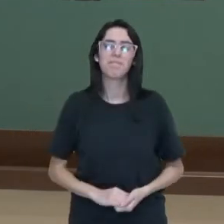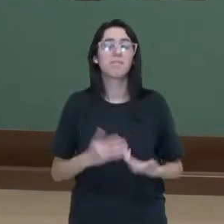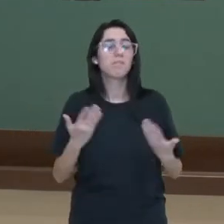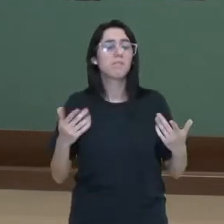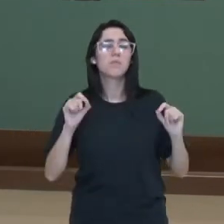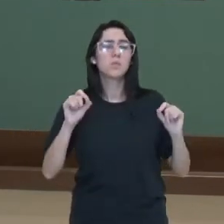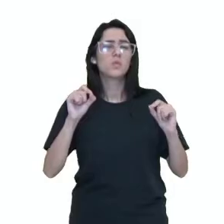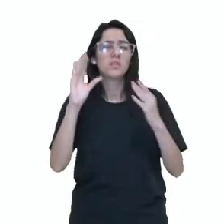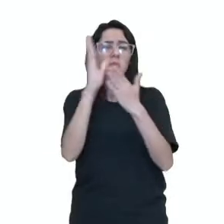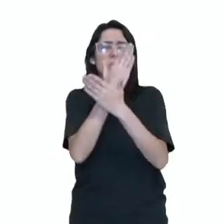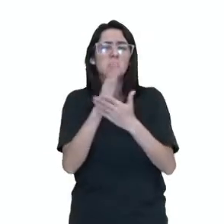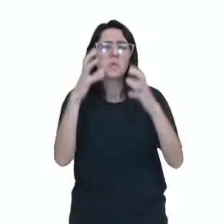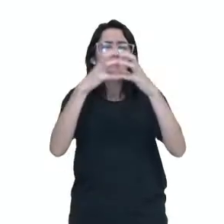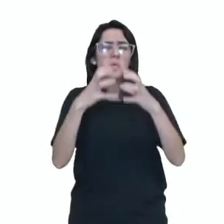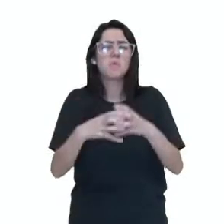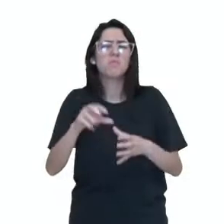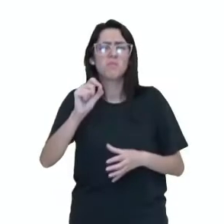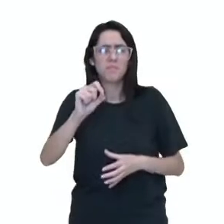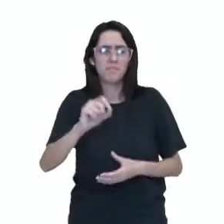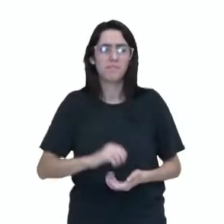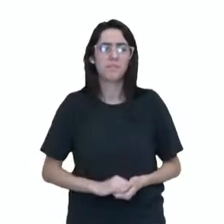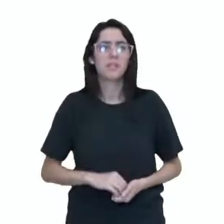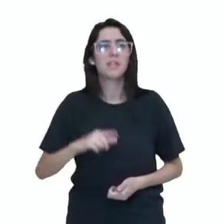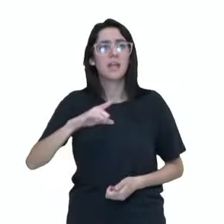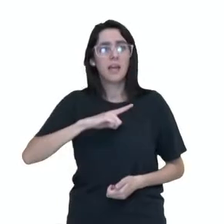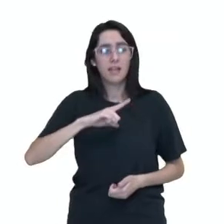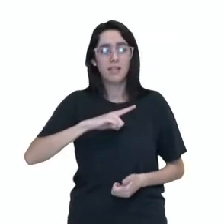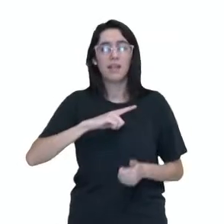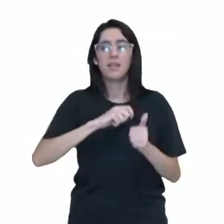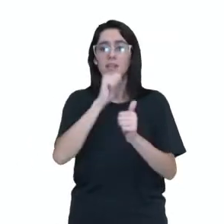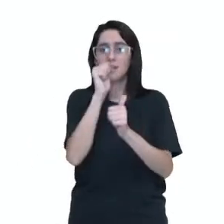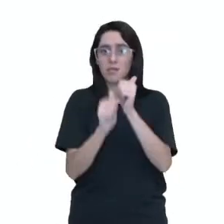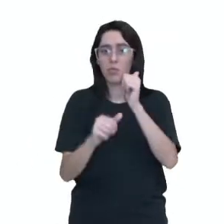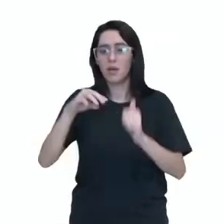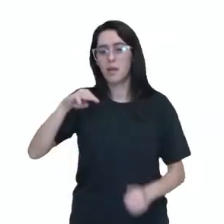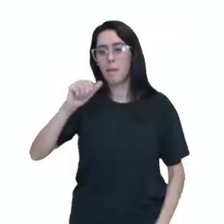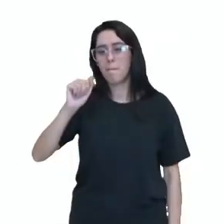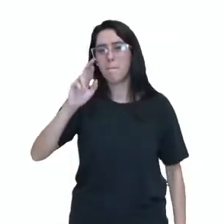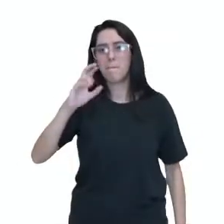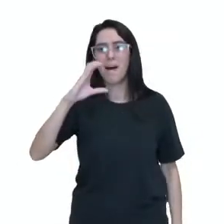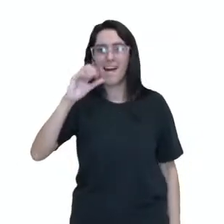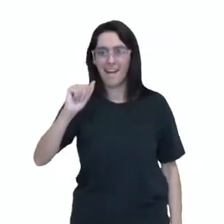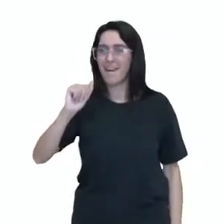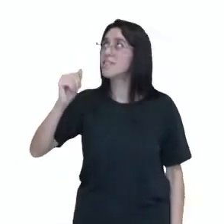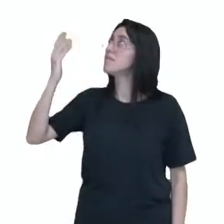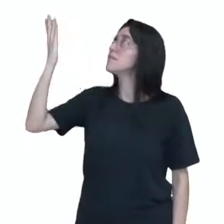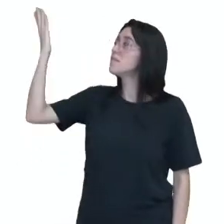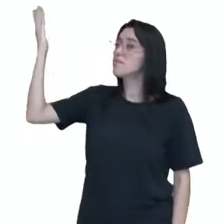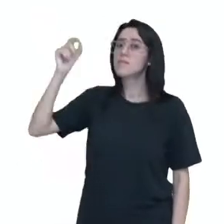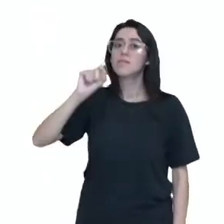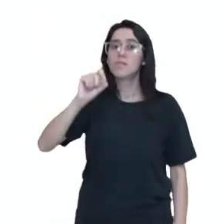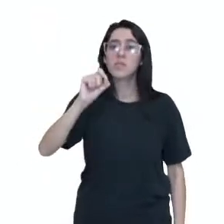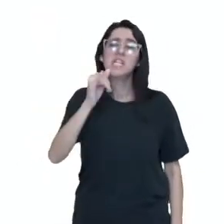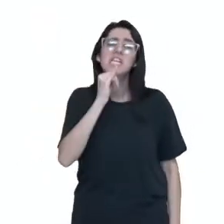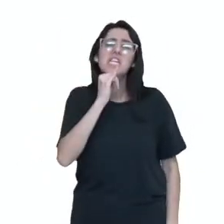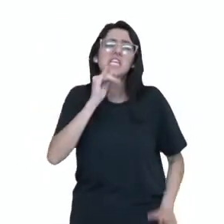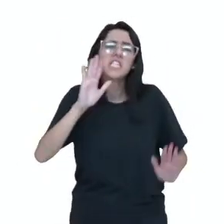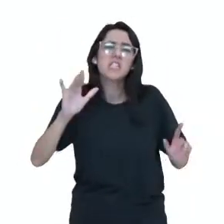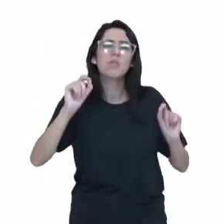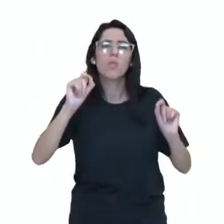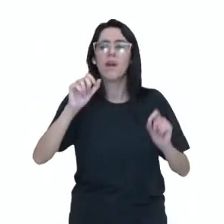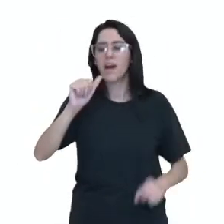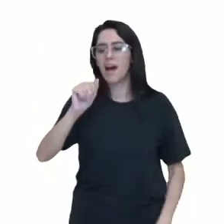essa divisão? Nós temos lá os esportes de marca. Um exemplo do esporte de marca é o atletismo, né?